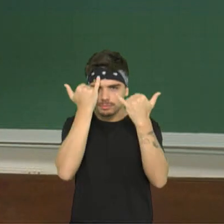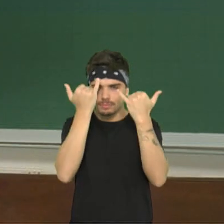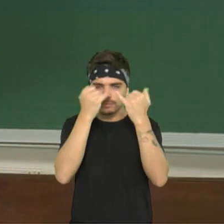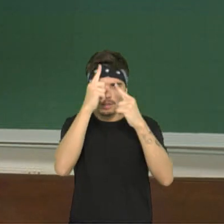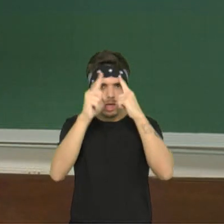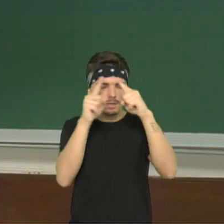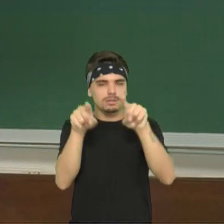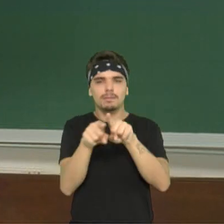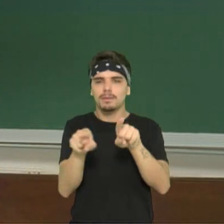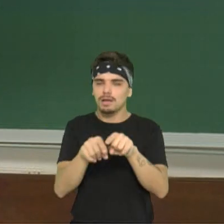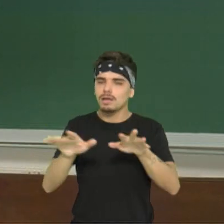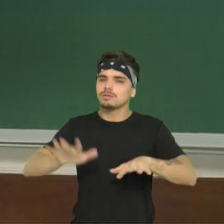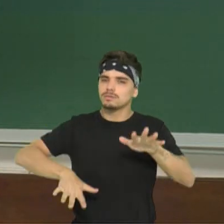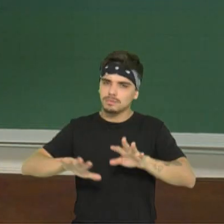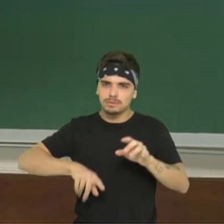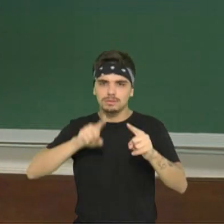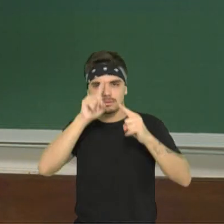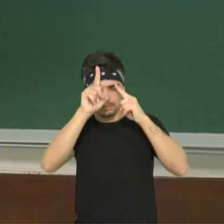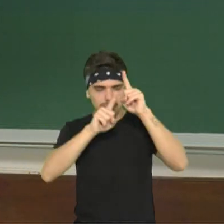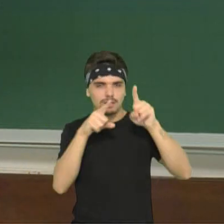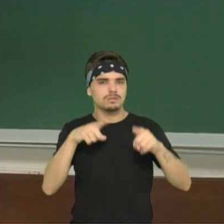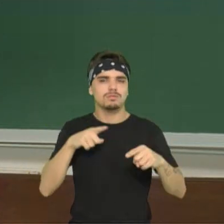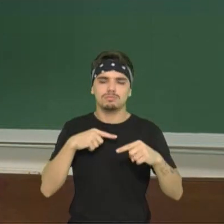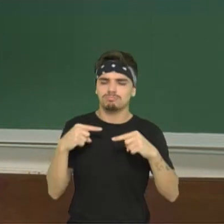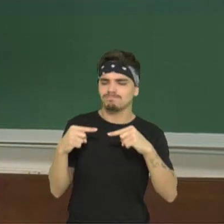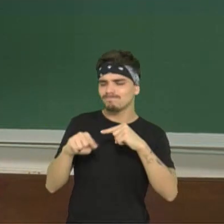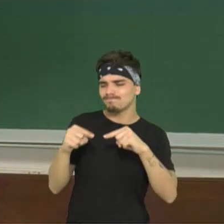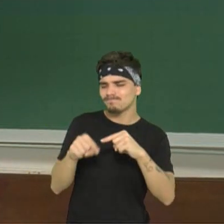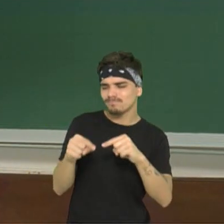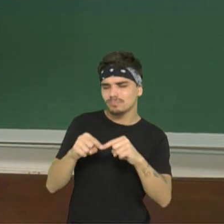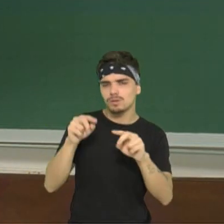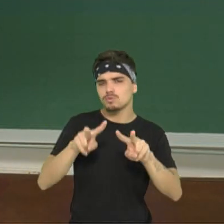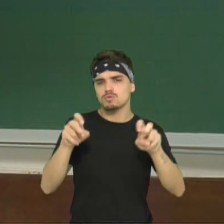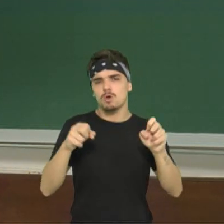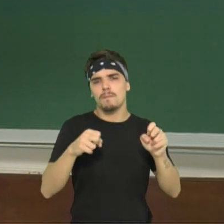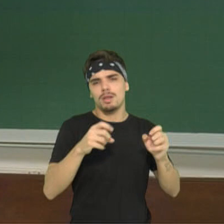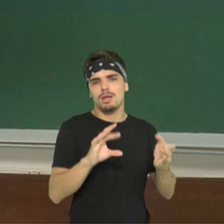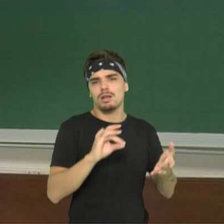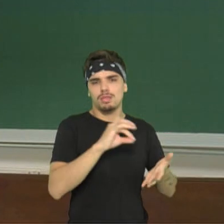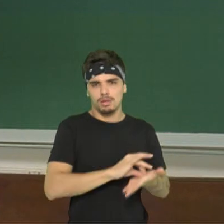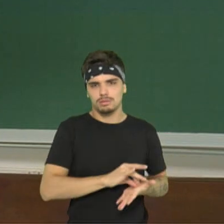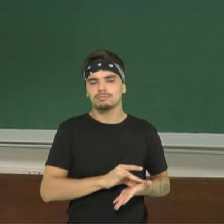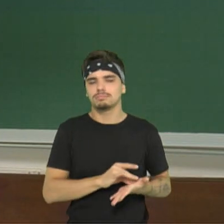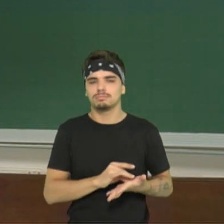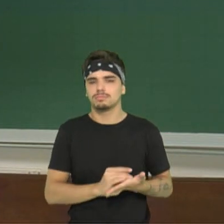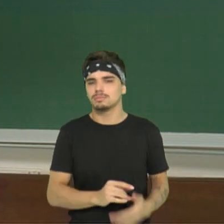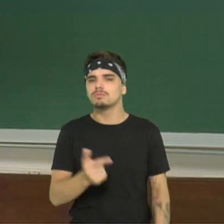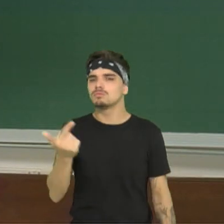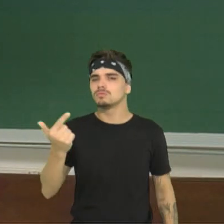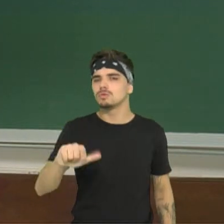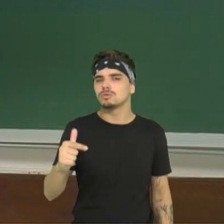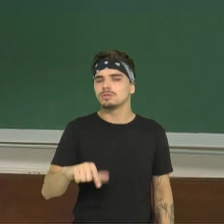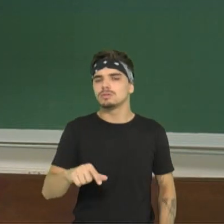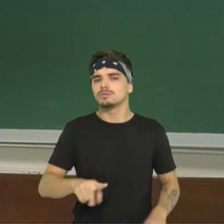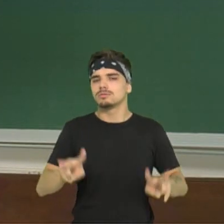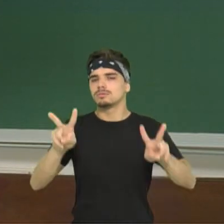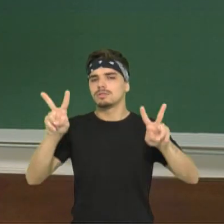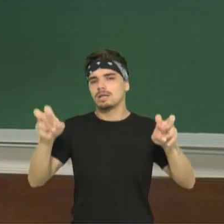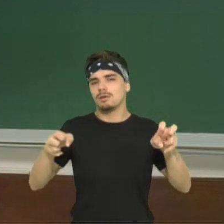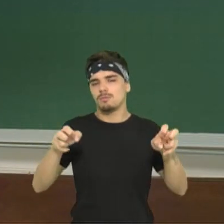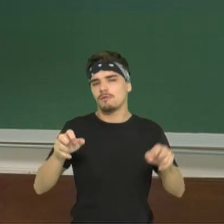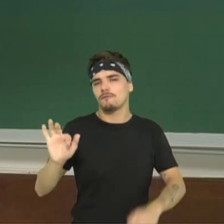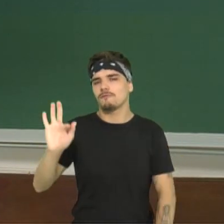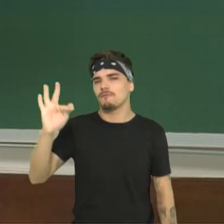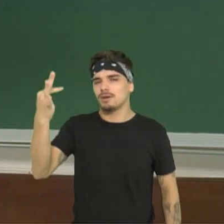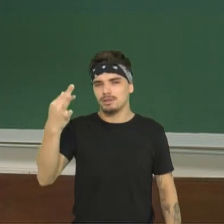muitas vezes ideias aí que não fazem nenhum sentido com a realidade. Não existia ainda o termo fake news, mas